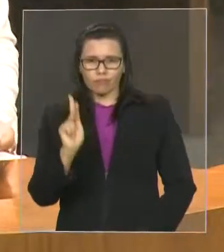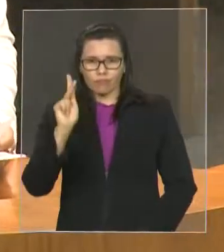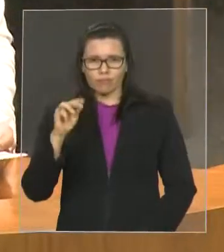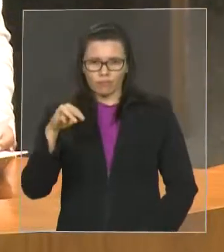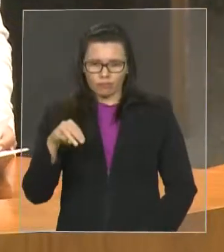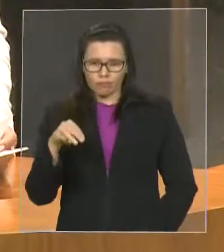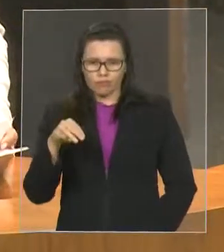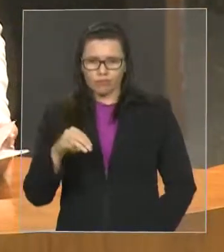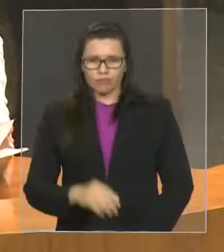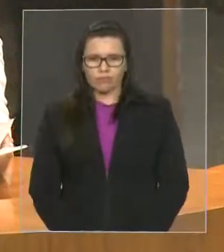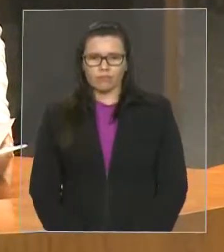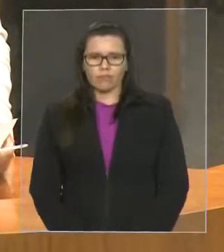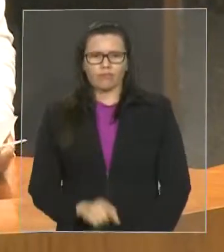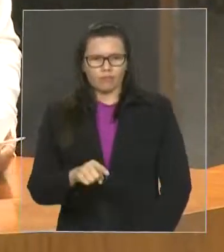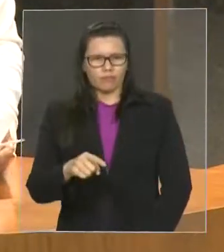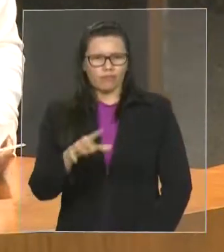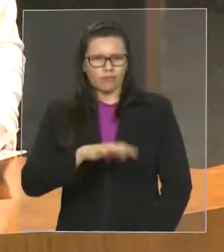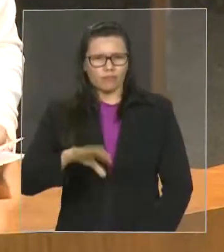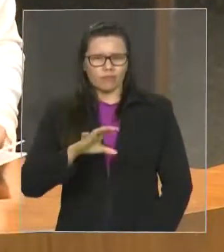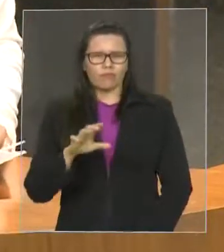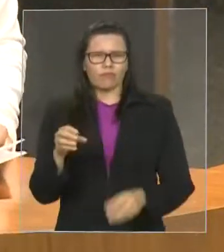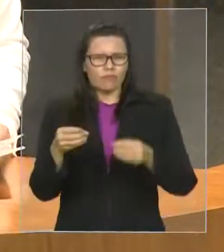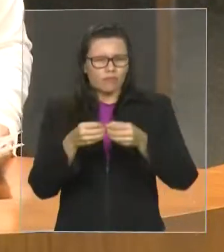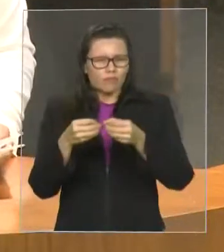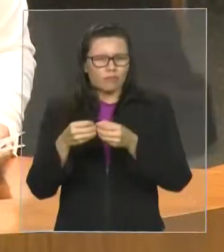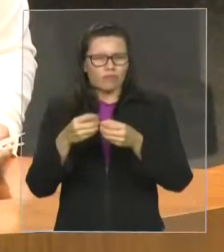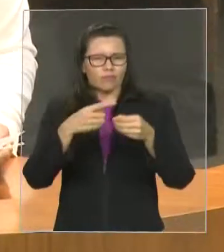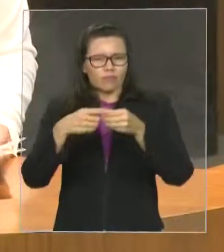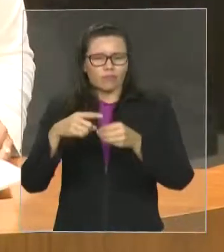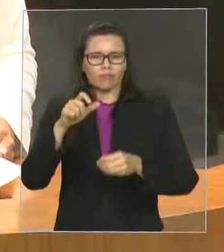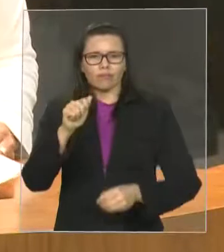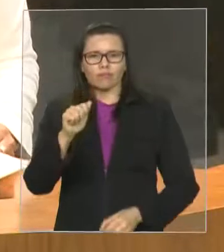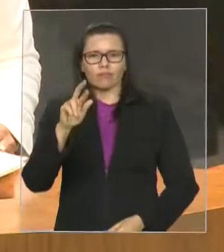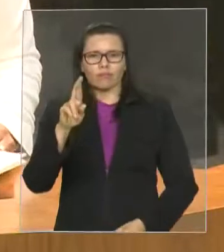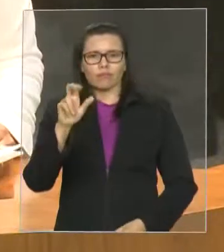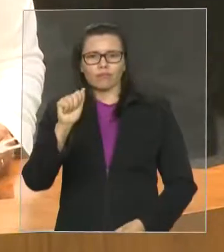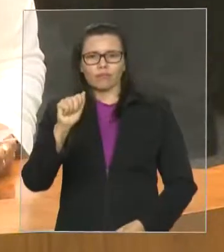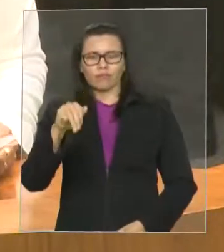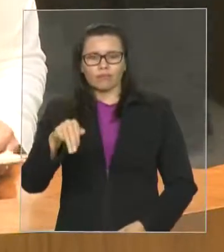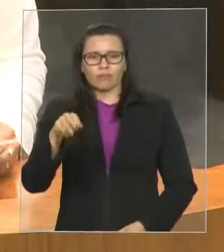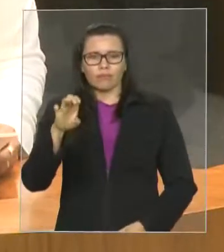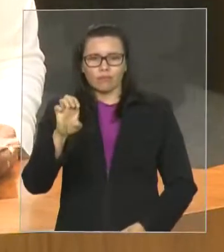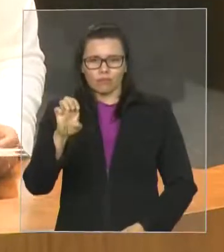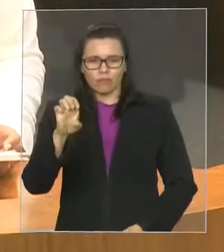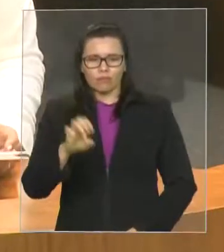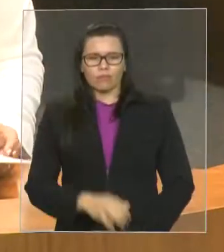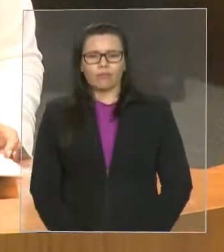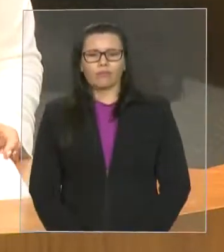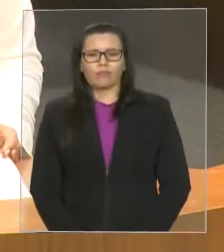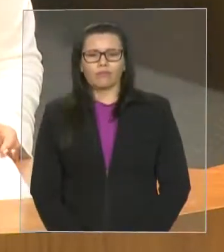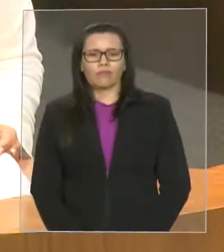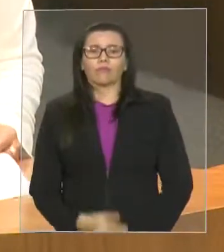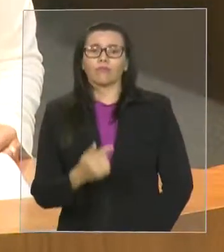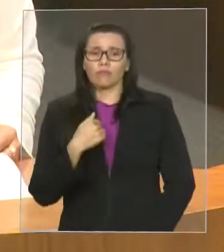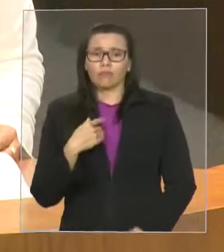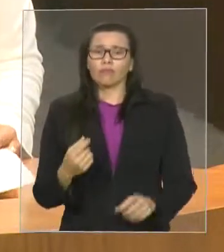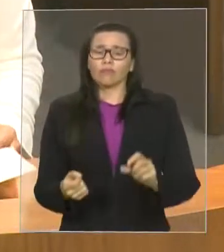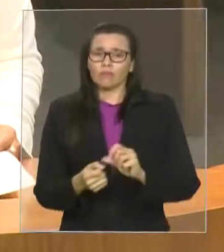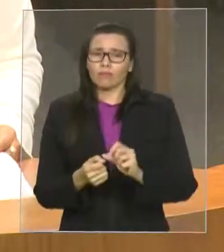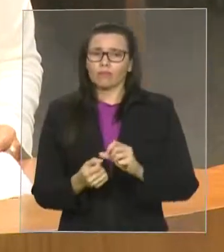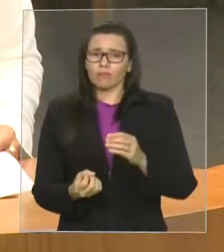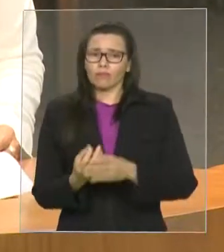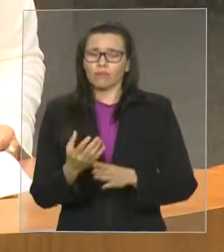Arame. Essa propositura tem como objetivo a necessidade da intervenção